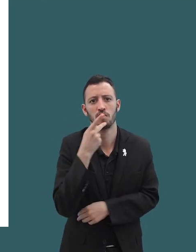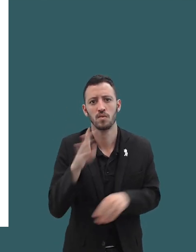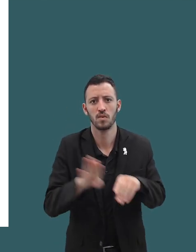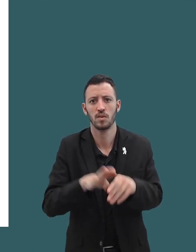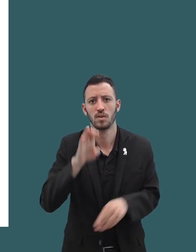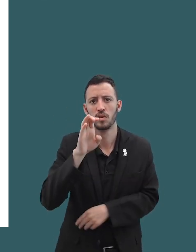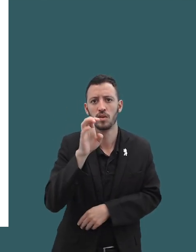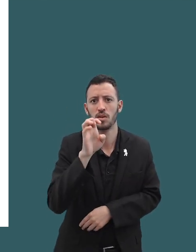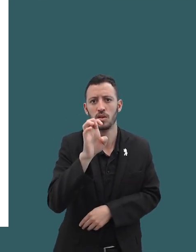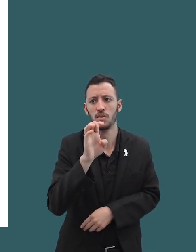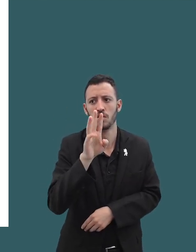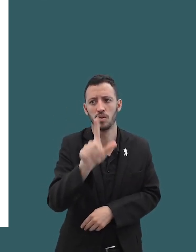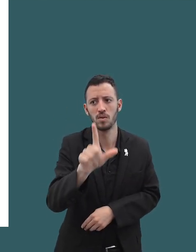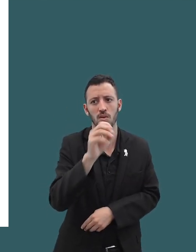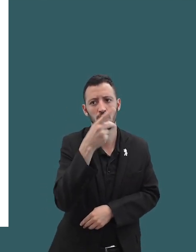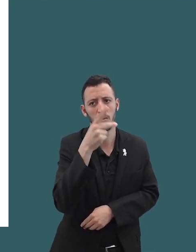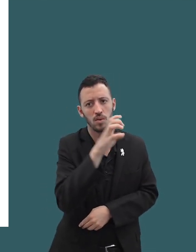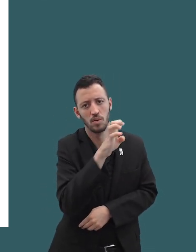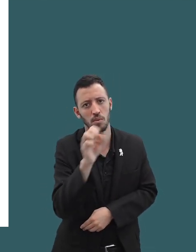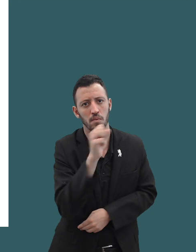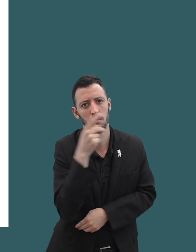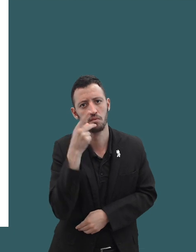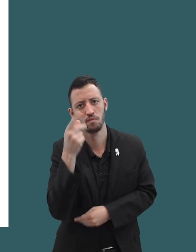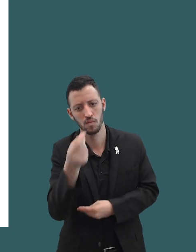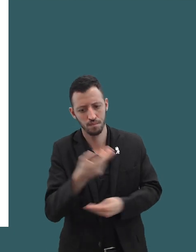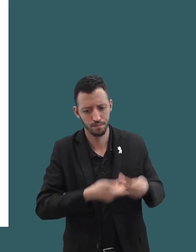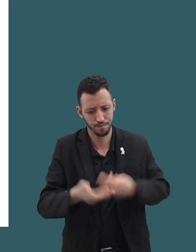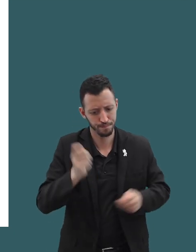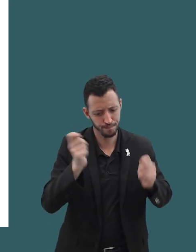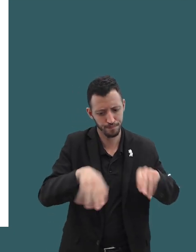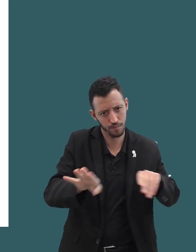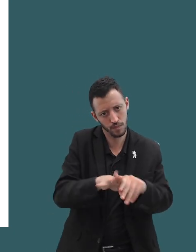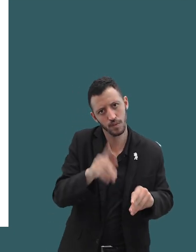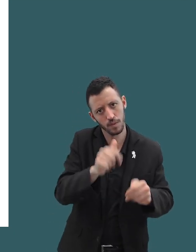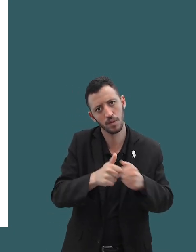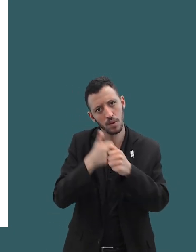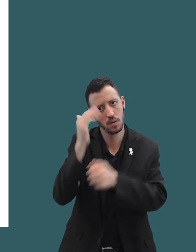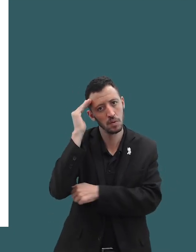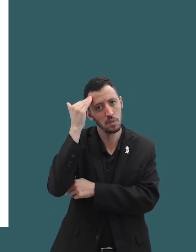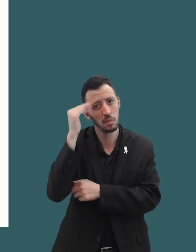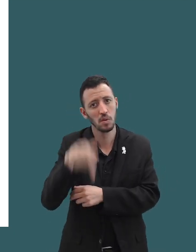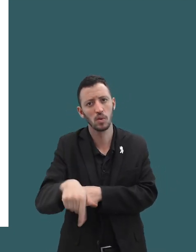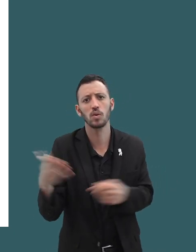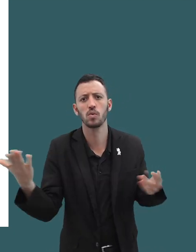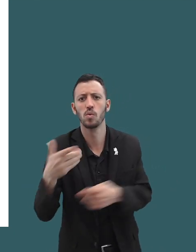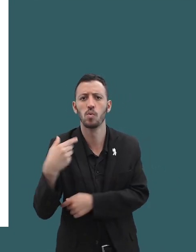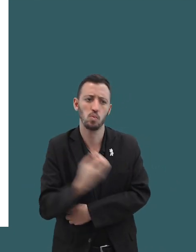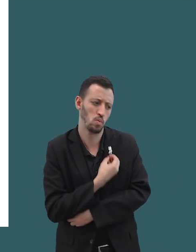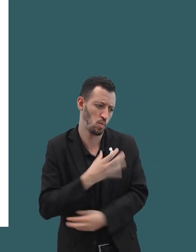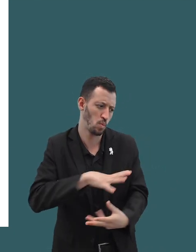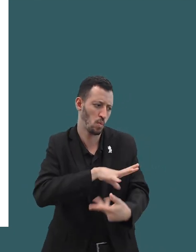Lopes, ele já falou... Que contribuição nos dá para a compreensão do mundo em que vivemos?